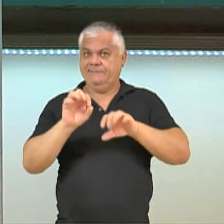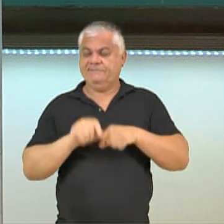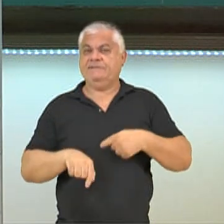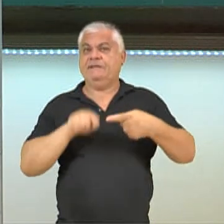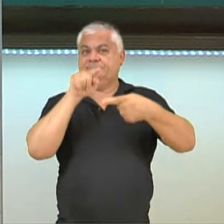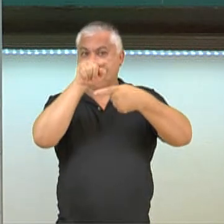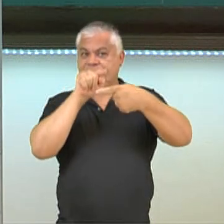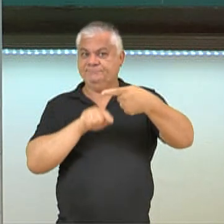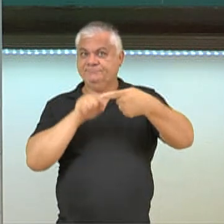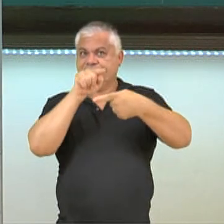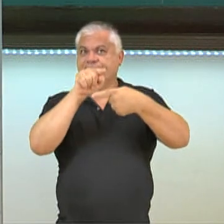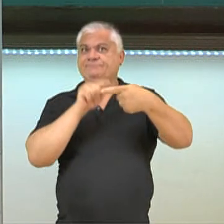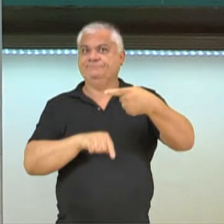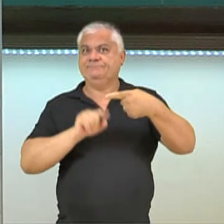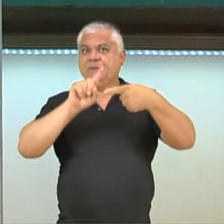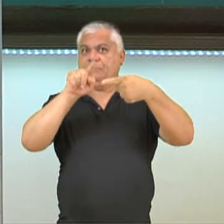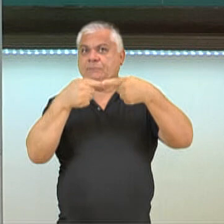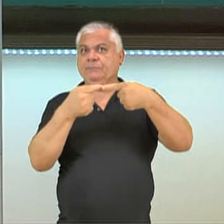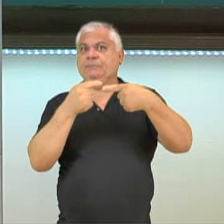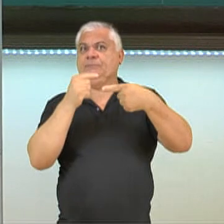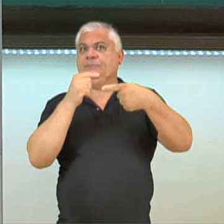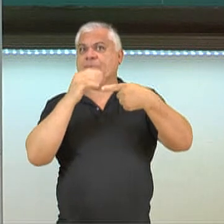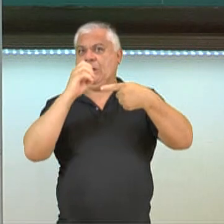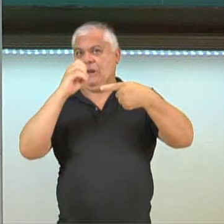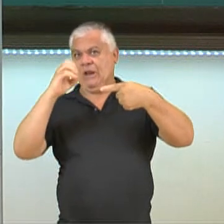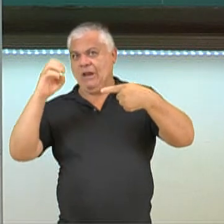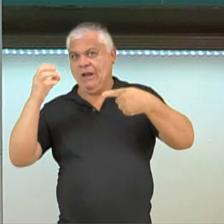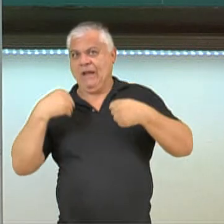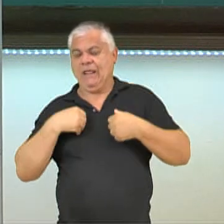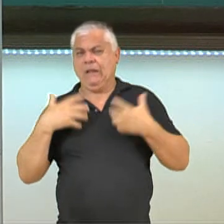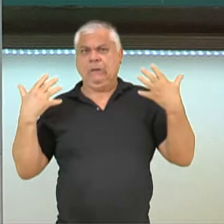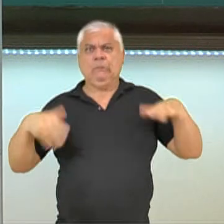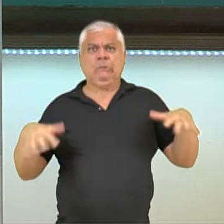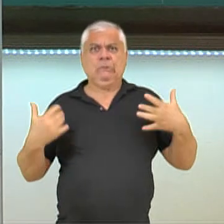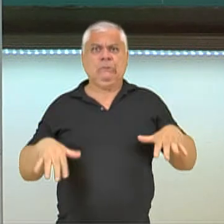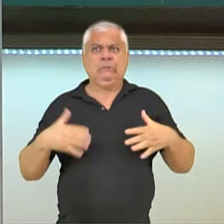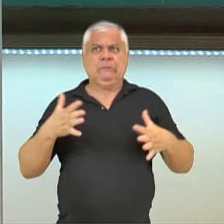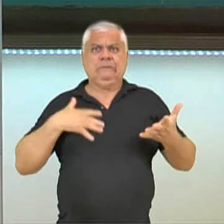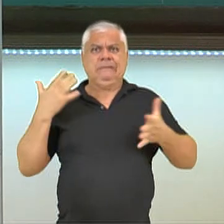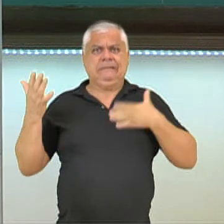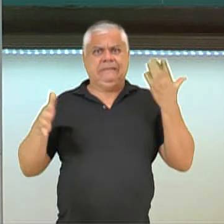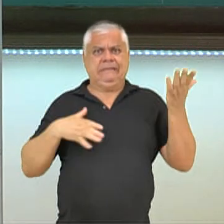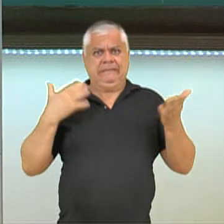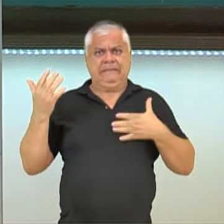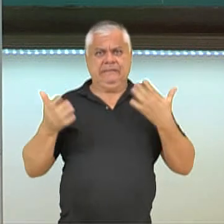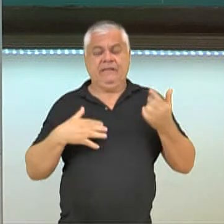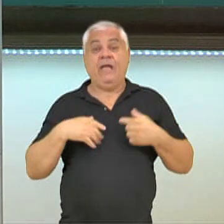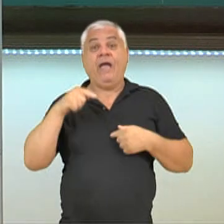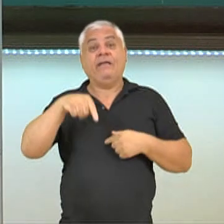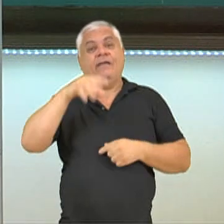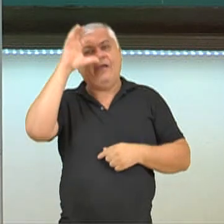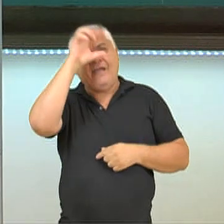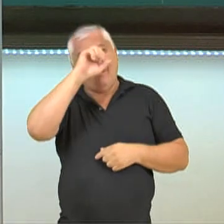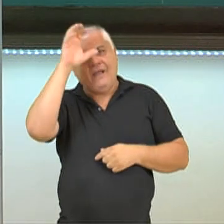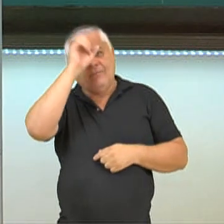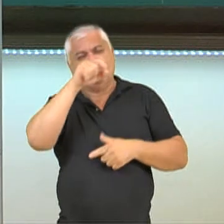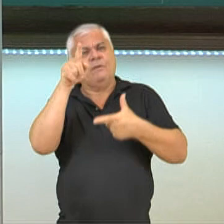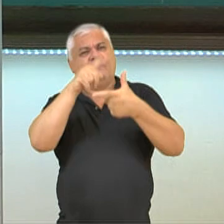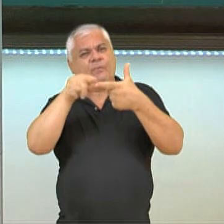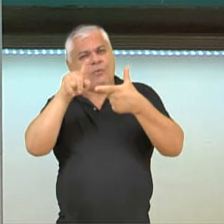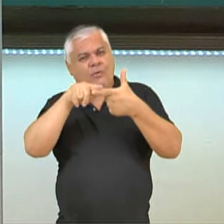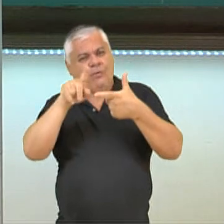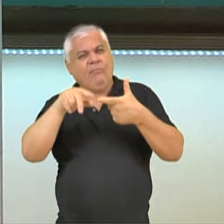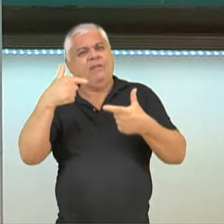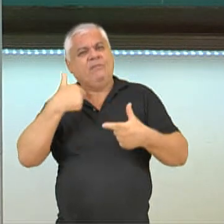com expoente racional, porque esse monstrinho aí assusta muita gente. E nós estamos aqui para aprender a resolver, para